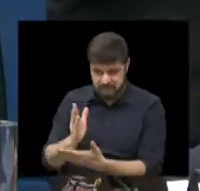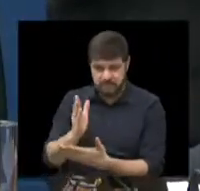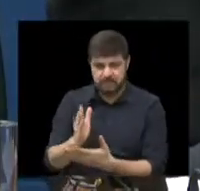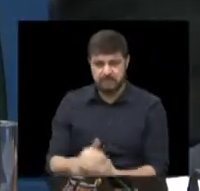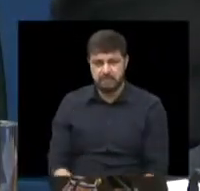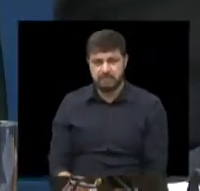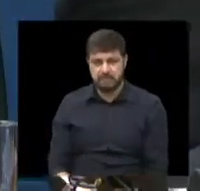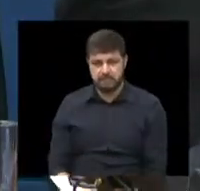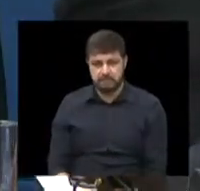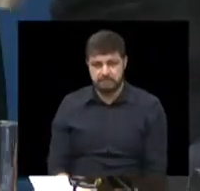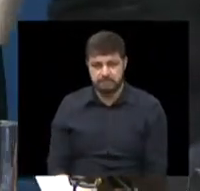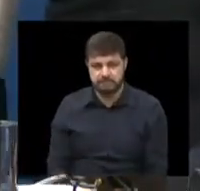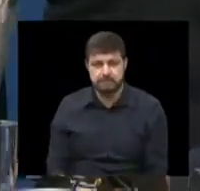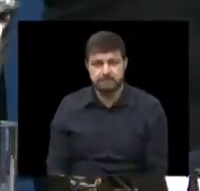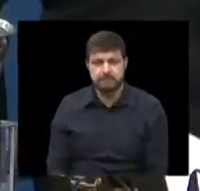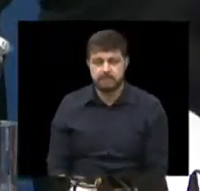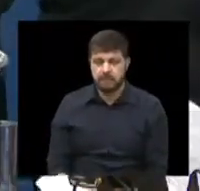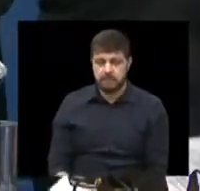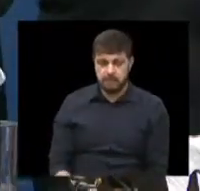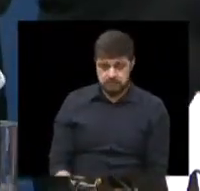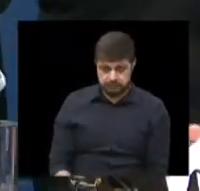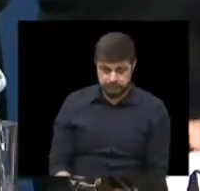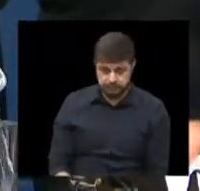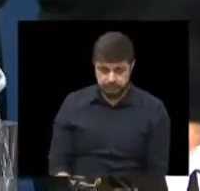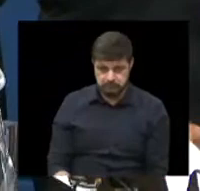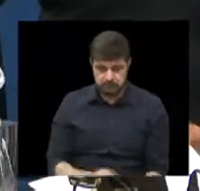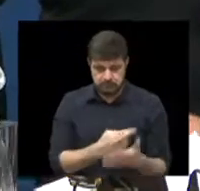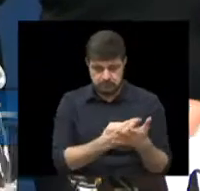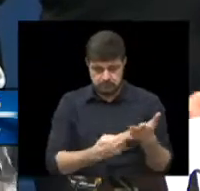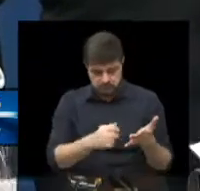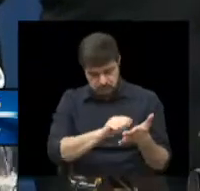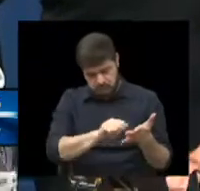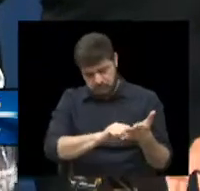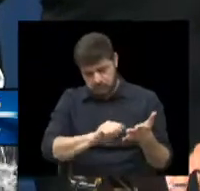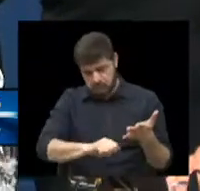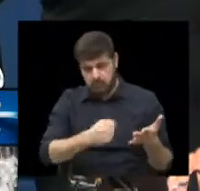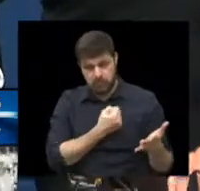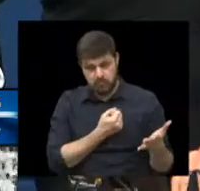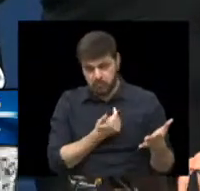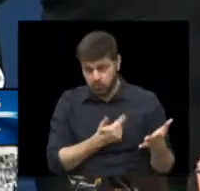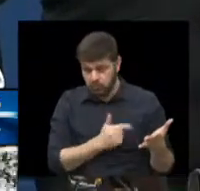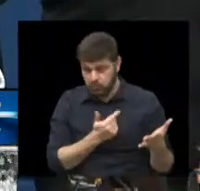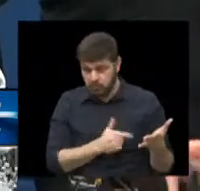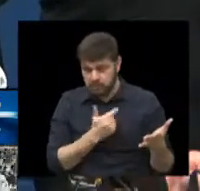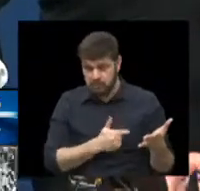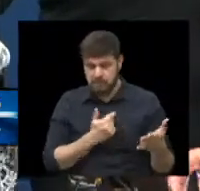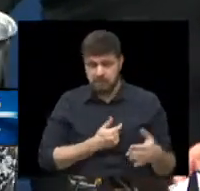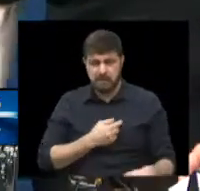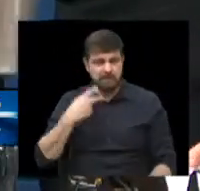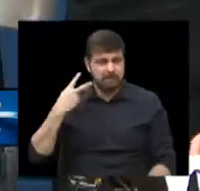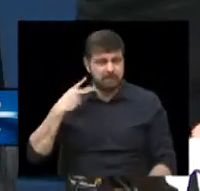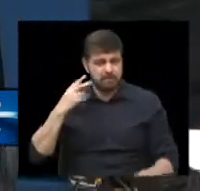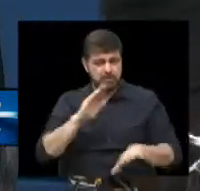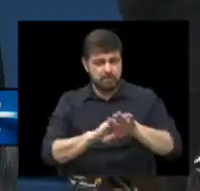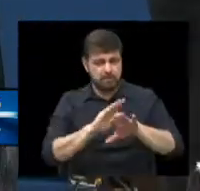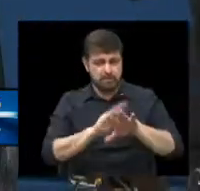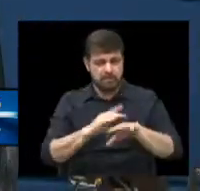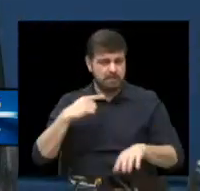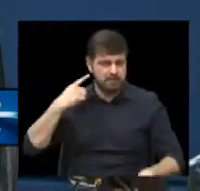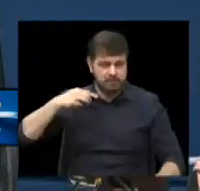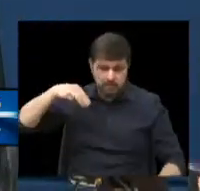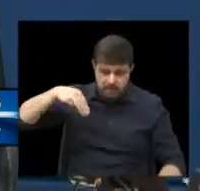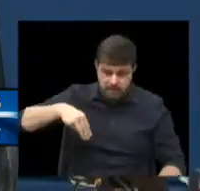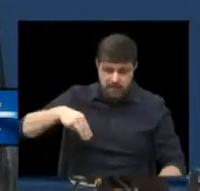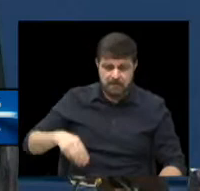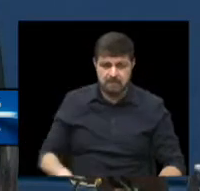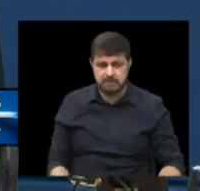estão. Aprovado, secretário. Perdão, senhor presidente. Requerimento ainda sem número de autoria do nobre vereador Marcos